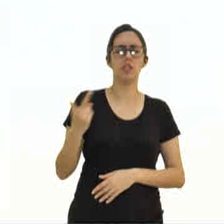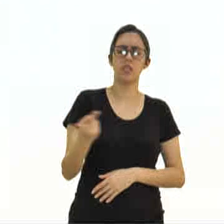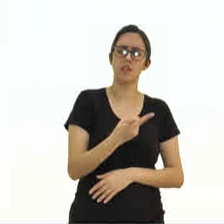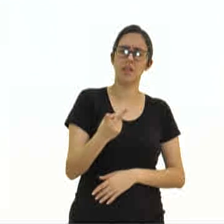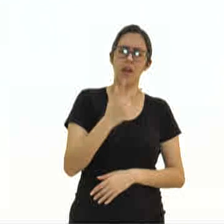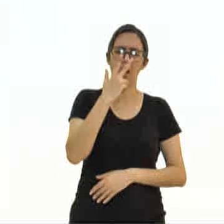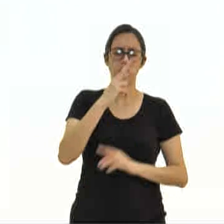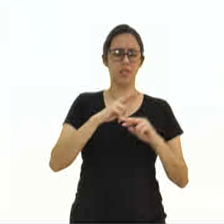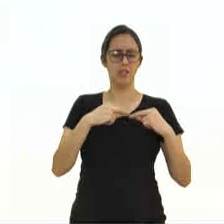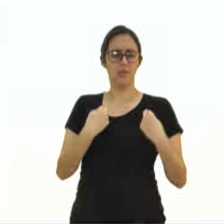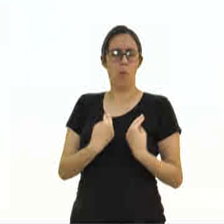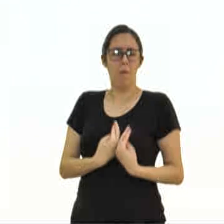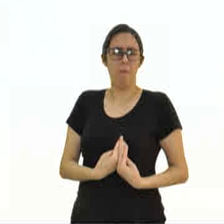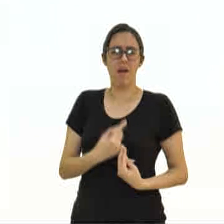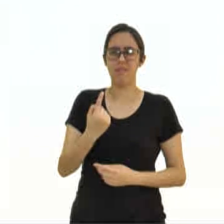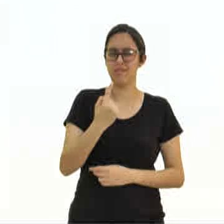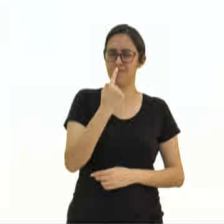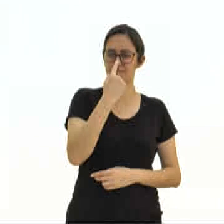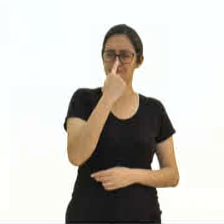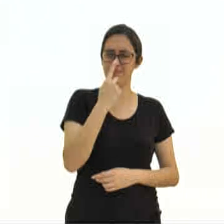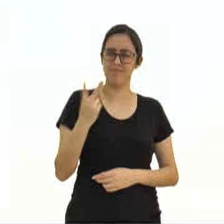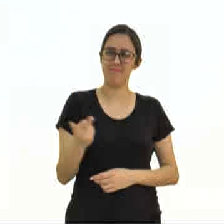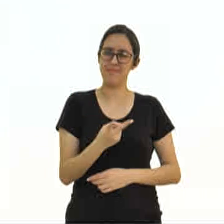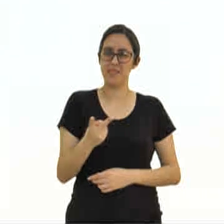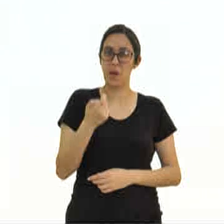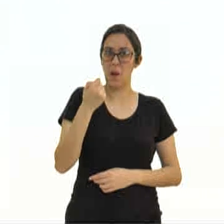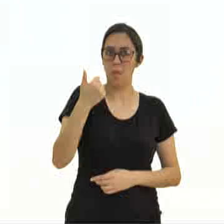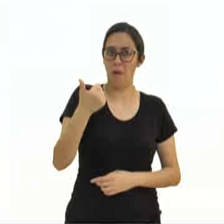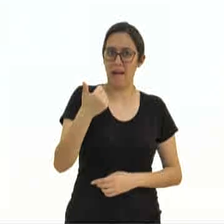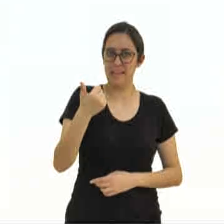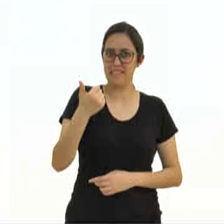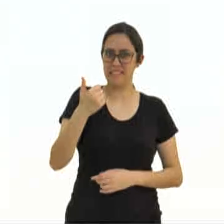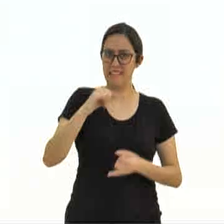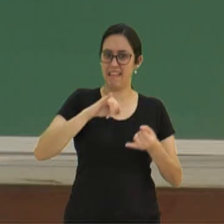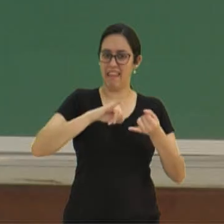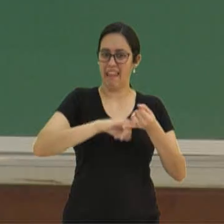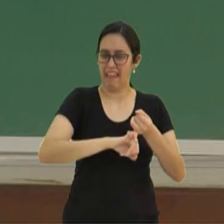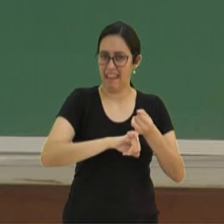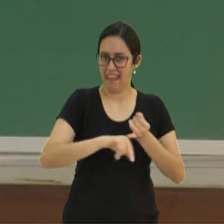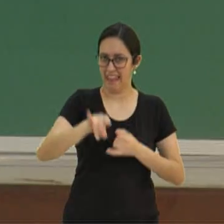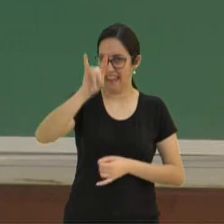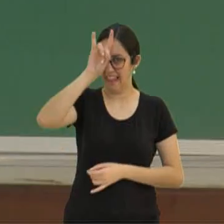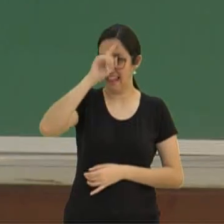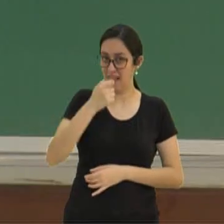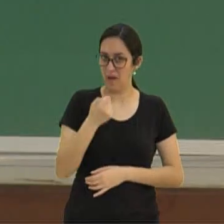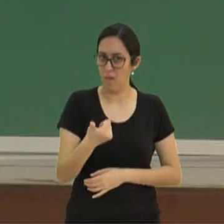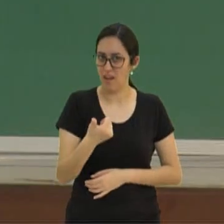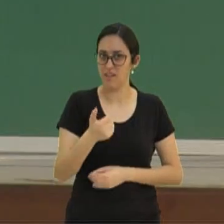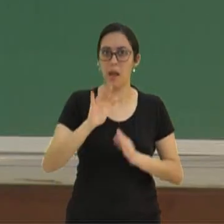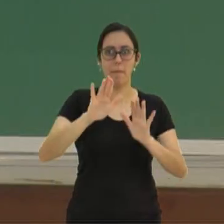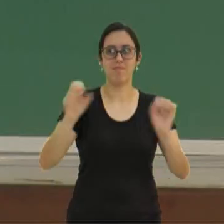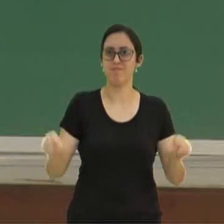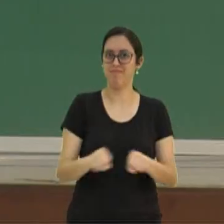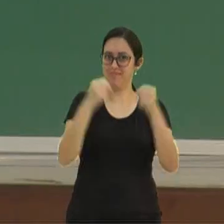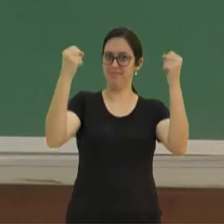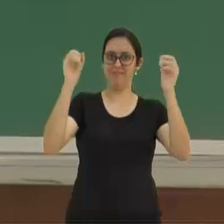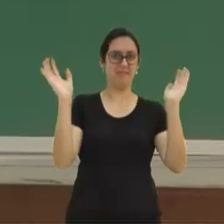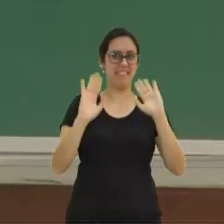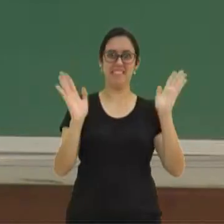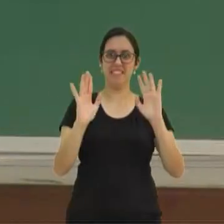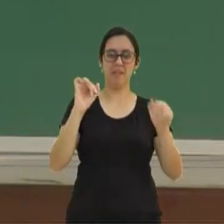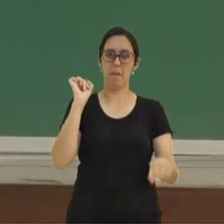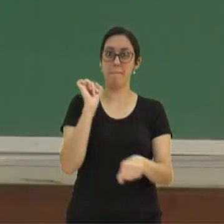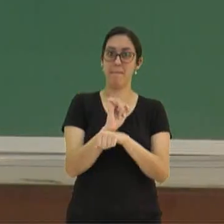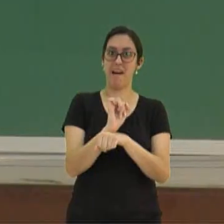intimidade, se ia cair numa traição, naquele momento a coisa se quebra. Existe aí uma quebra ali naquela situação, naquele